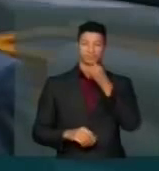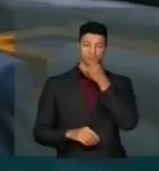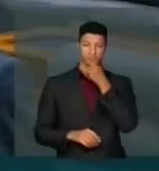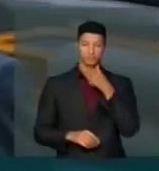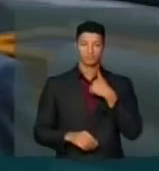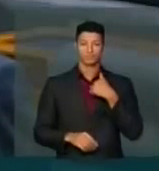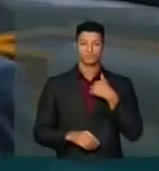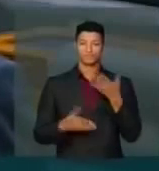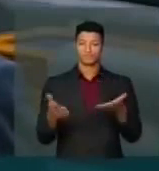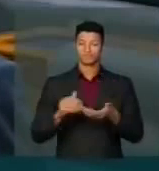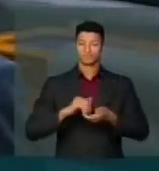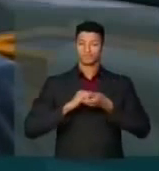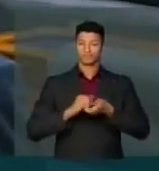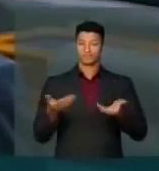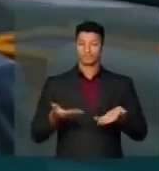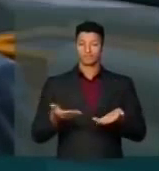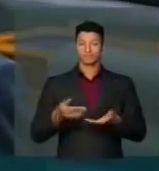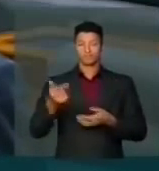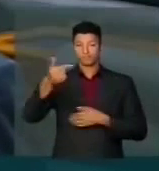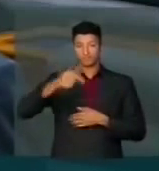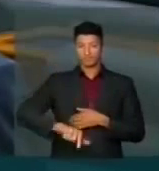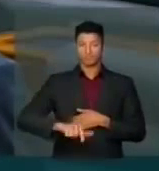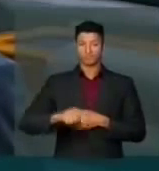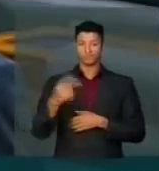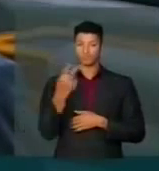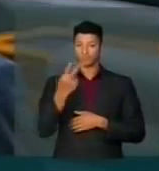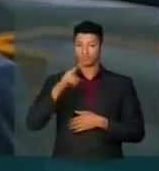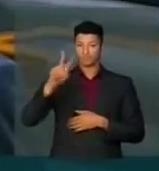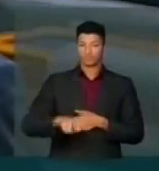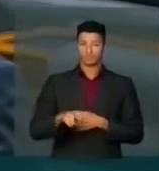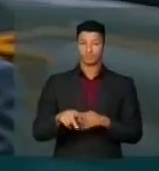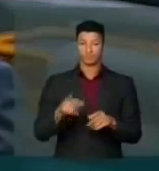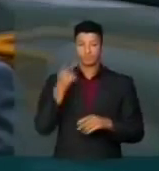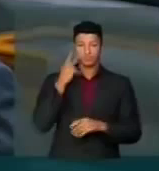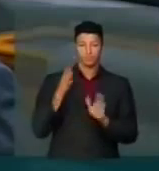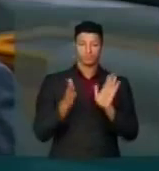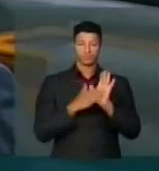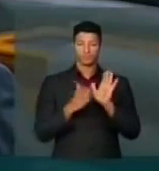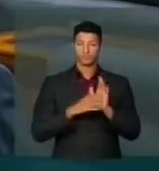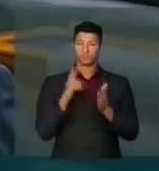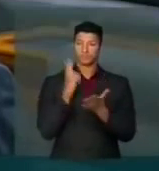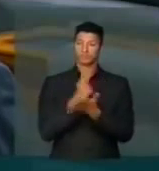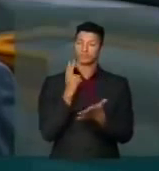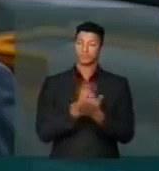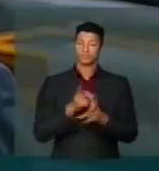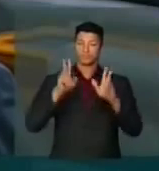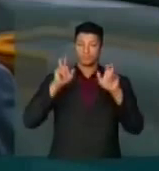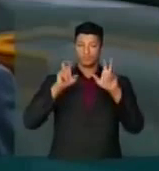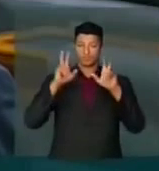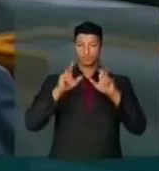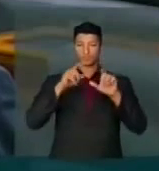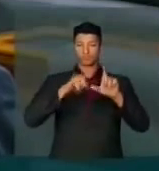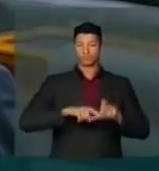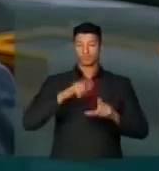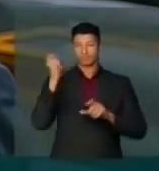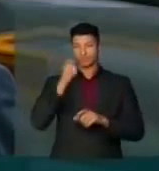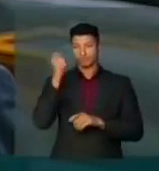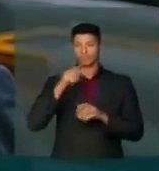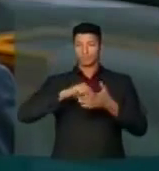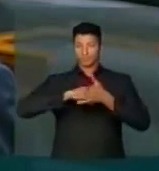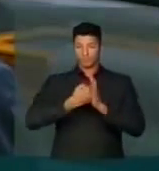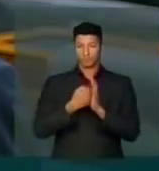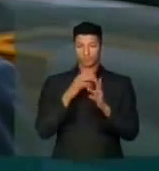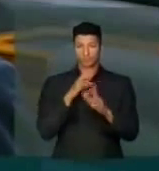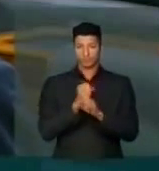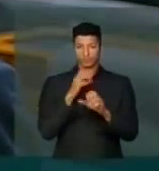Lamentavelmente, eu venho ocupar a tribuna dessa casa novamente, pela segunda vez, para tratar do mesmo tema, a dívida do Rio Grande e o bloqueio